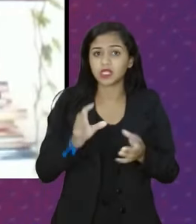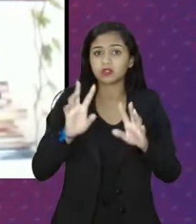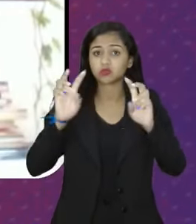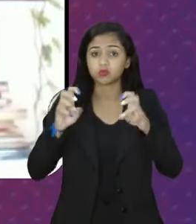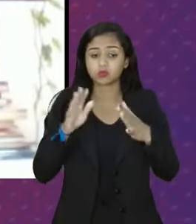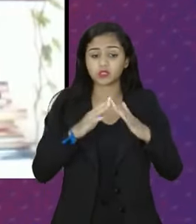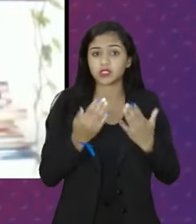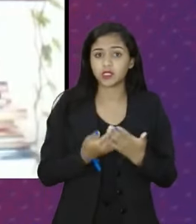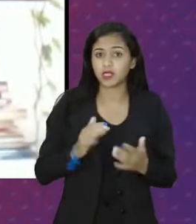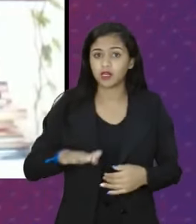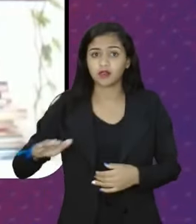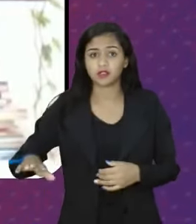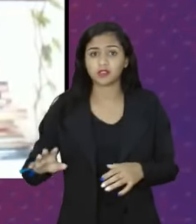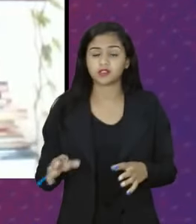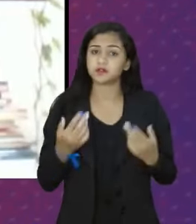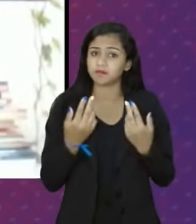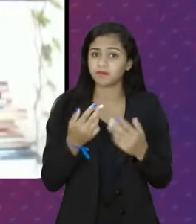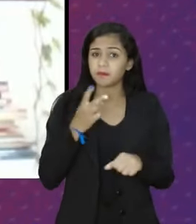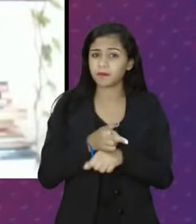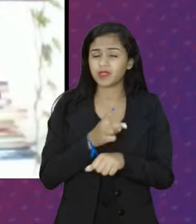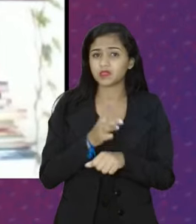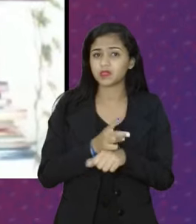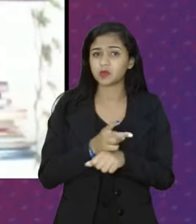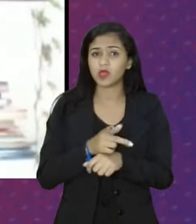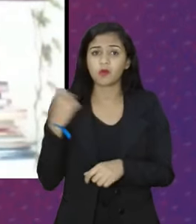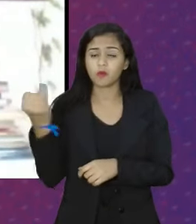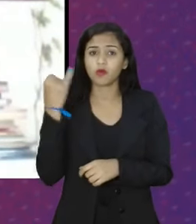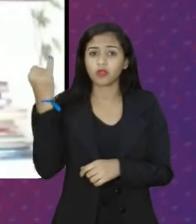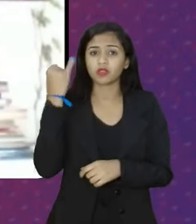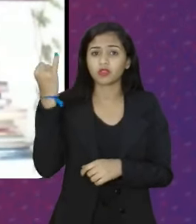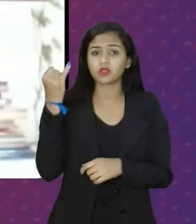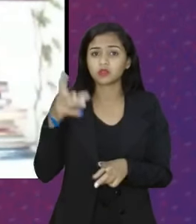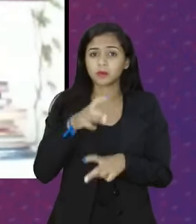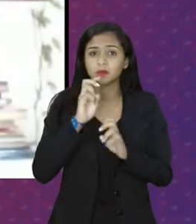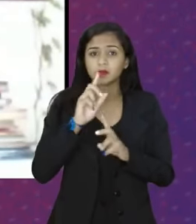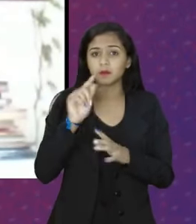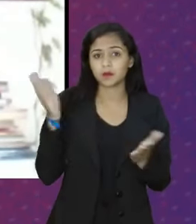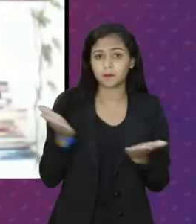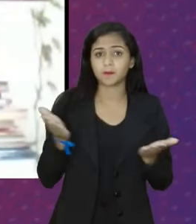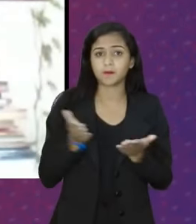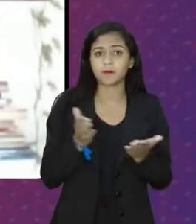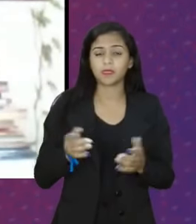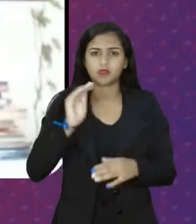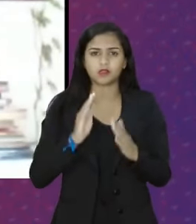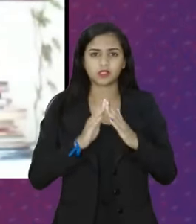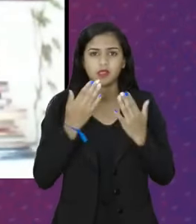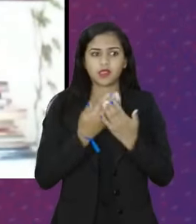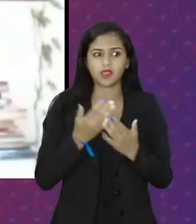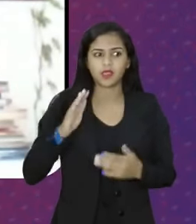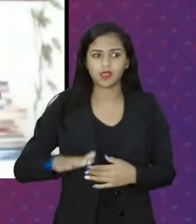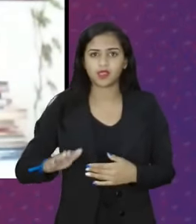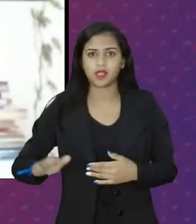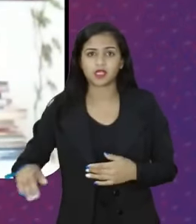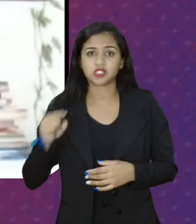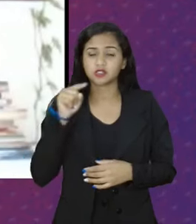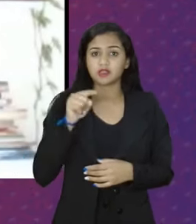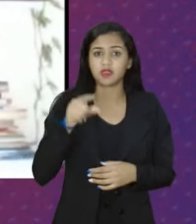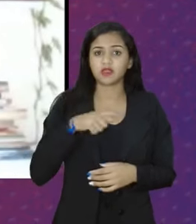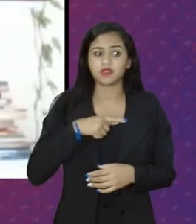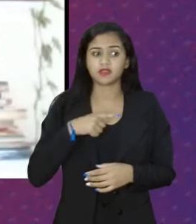creche. Mesmo assim, é importante a gente reconhecer que hoje a creche ela